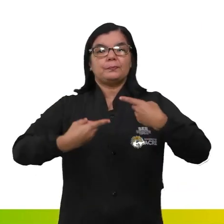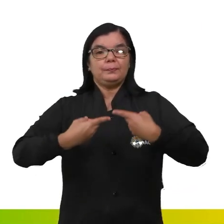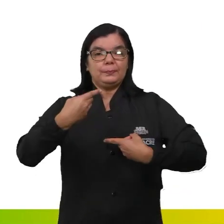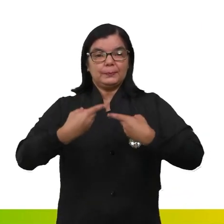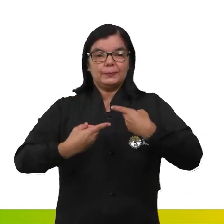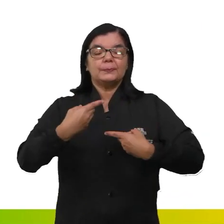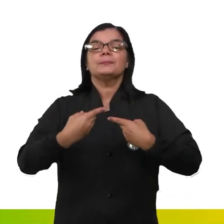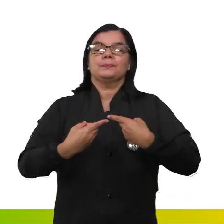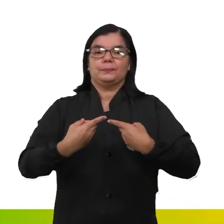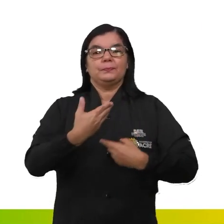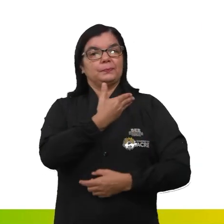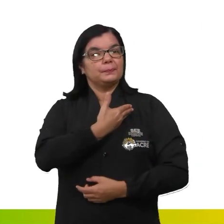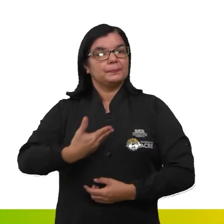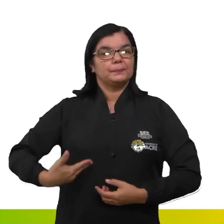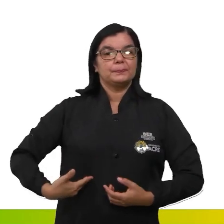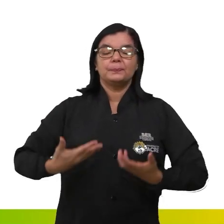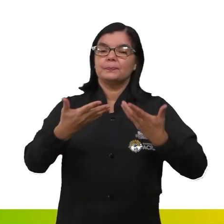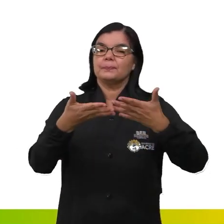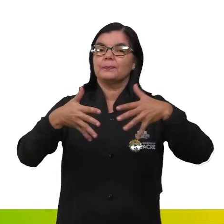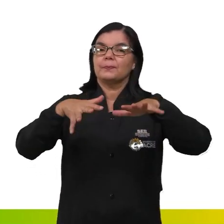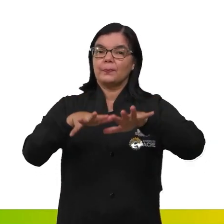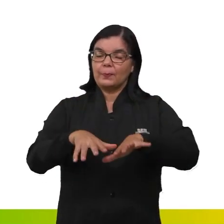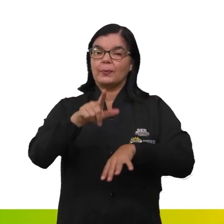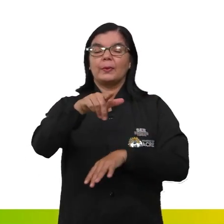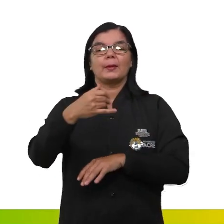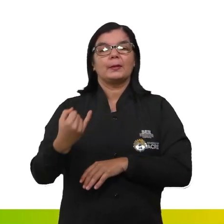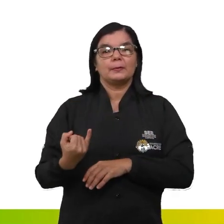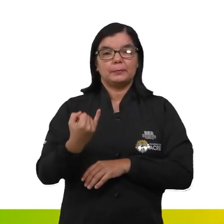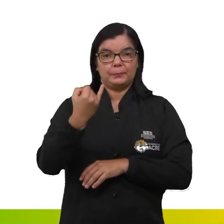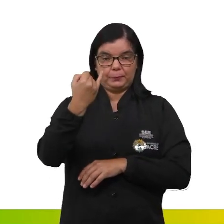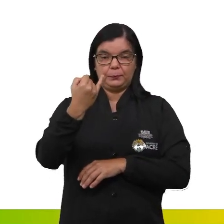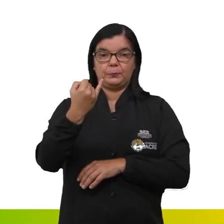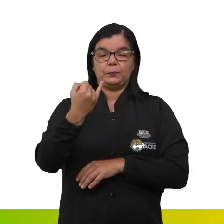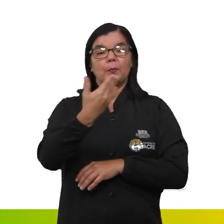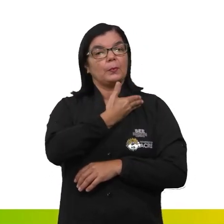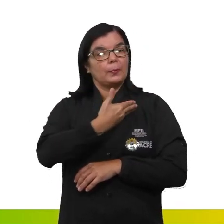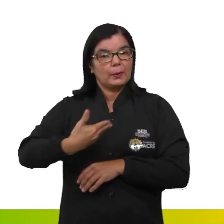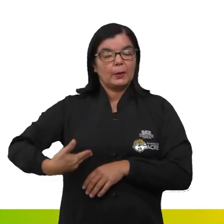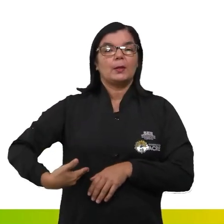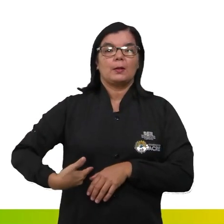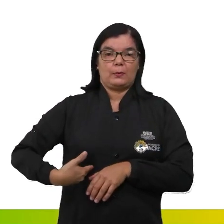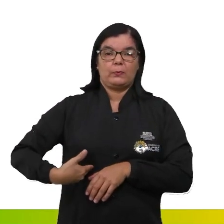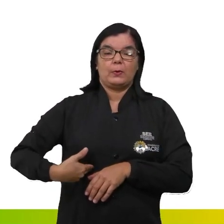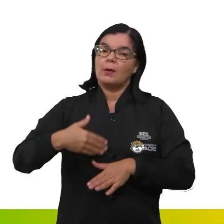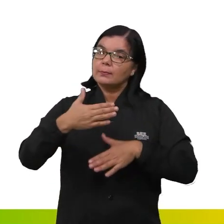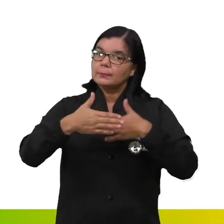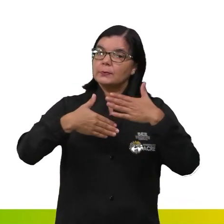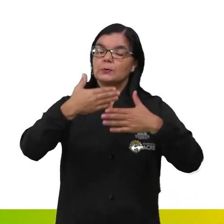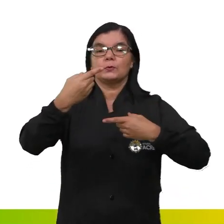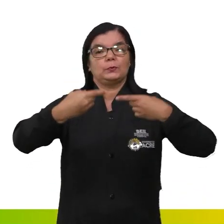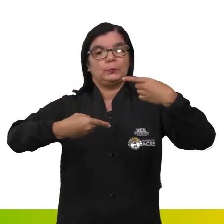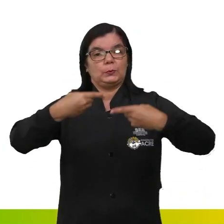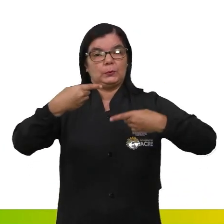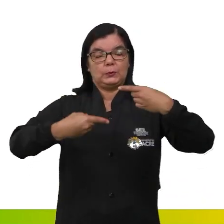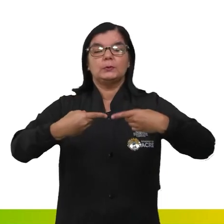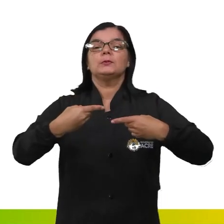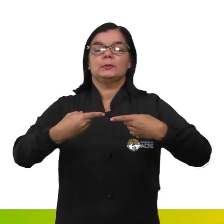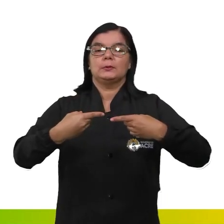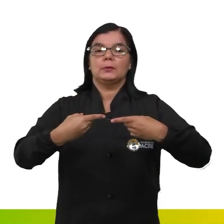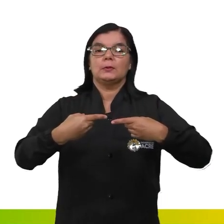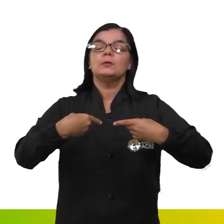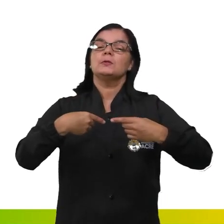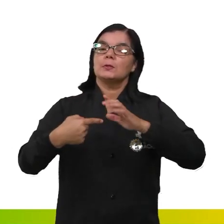políticas públicas inclusivas, é importante que o poder público desenvolva políticas públicas